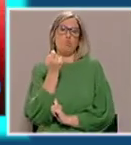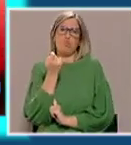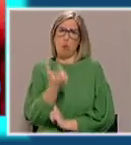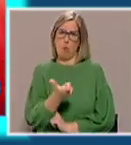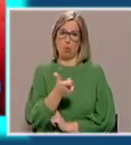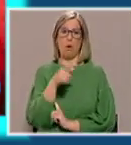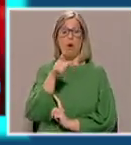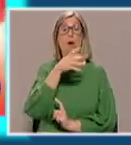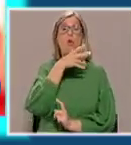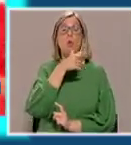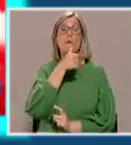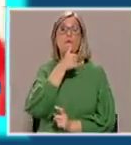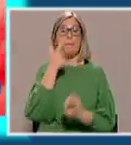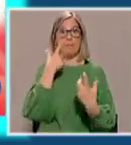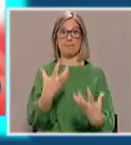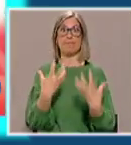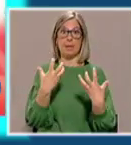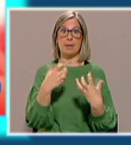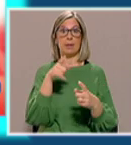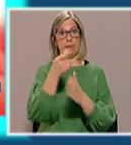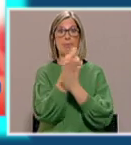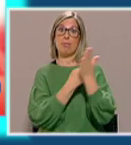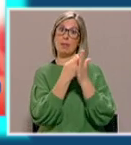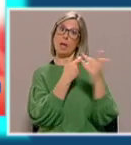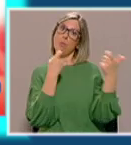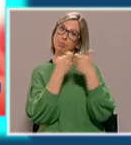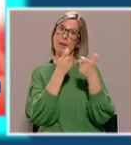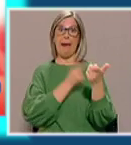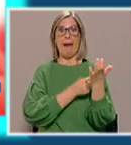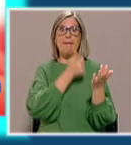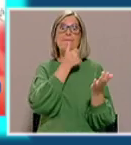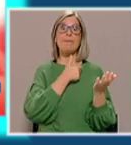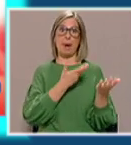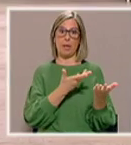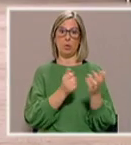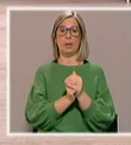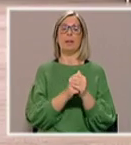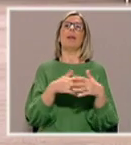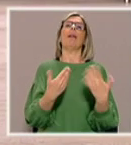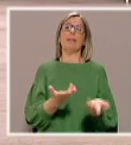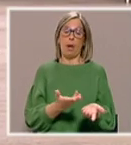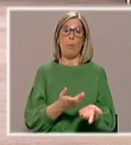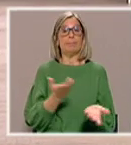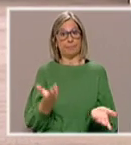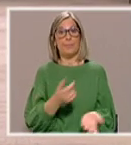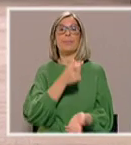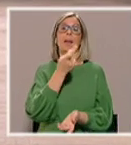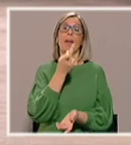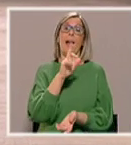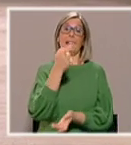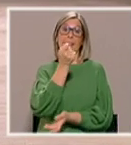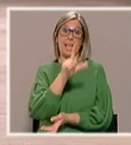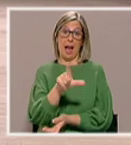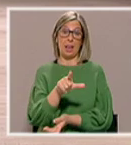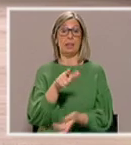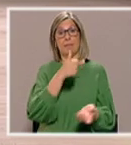e normalmente é representado por essa cor. Muito bem, então concluindo, o sangue arterial é sangue que é rico em oxigênio